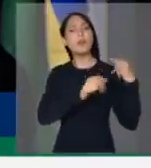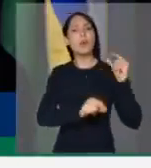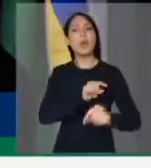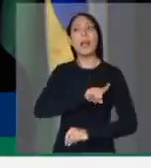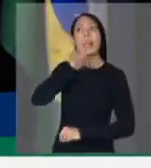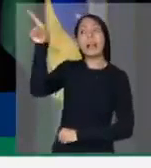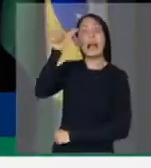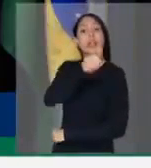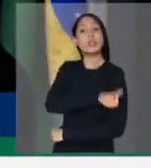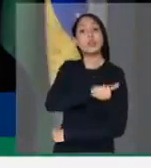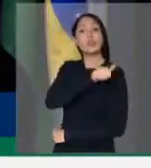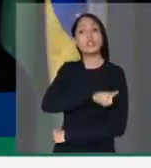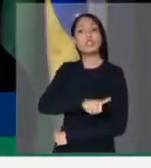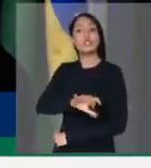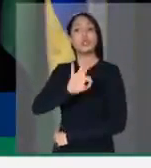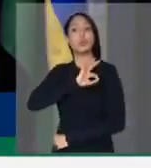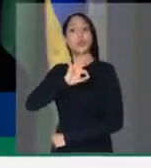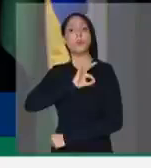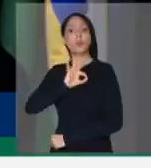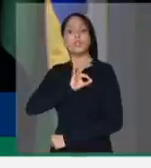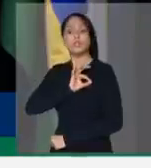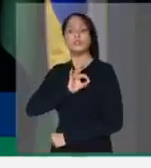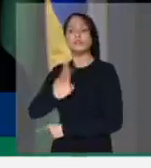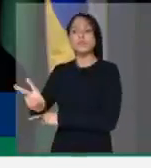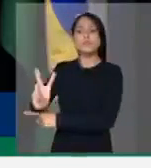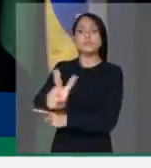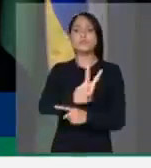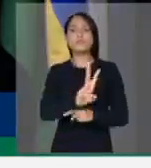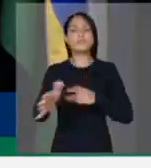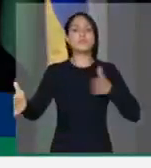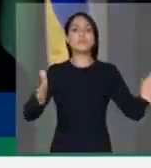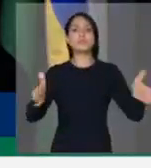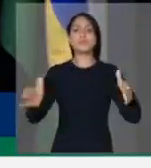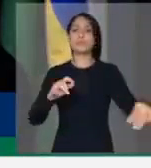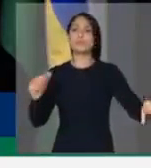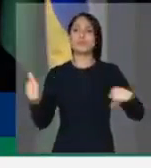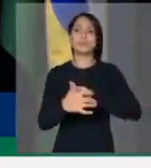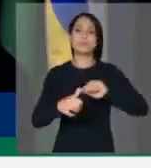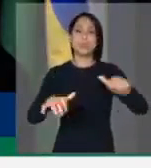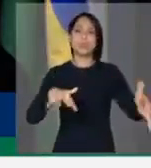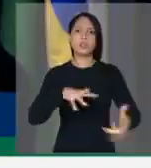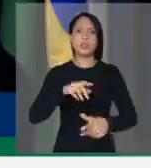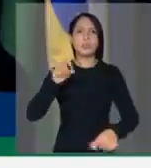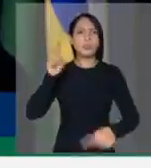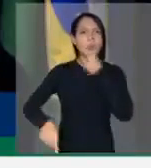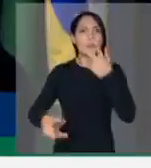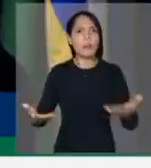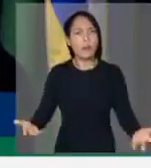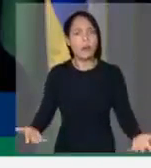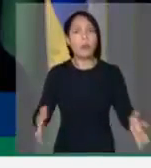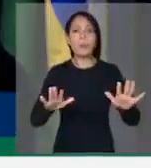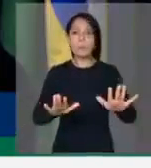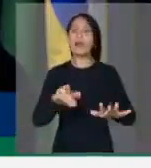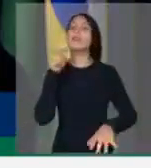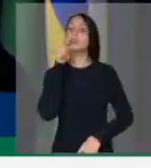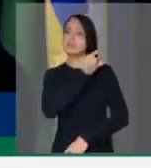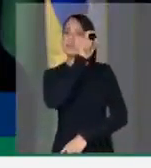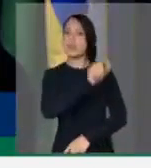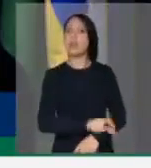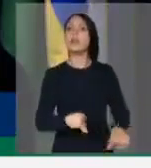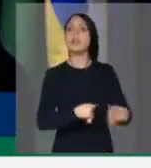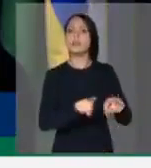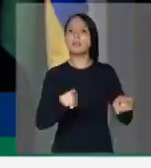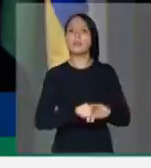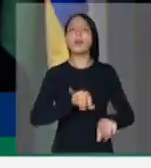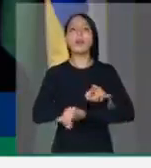pudessem operar, fazer suas operações durante a pandemia. E também é o responsável por fazer com que